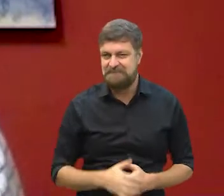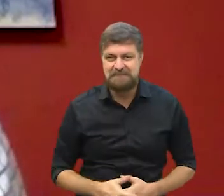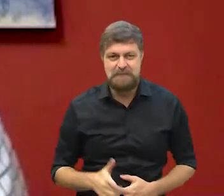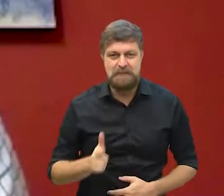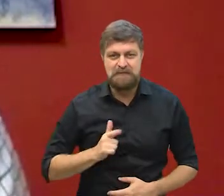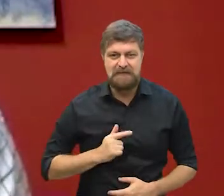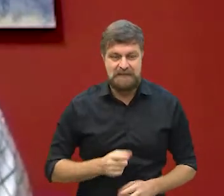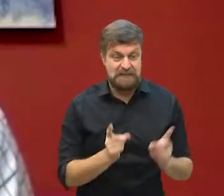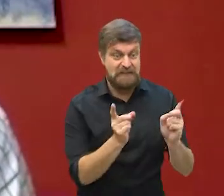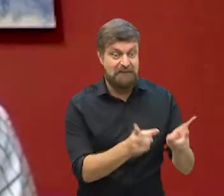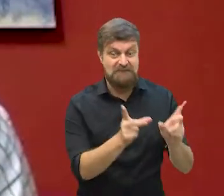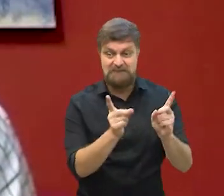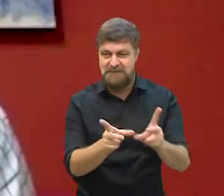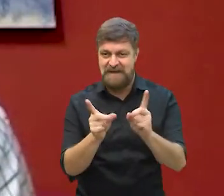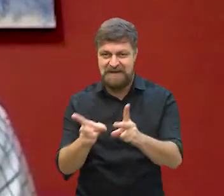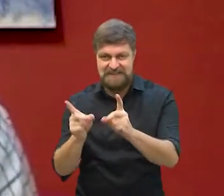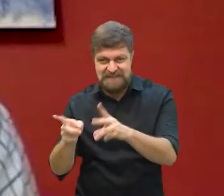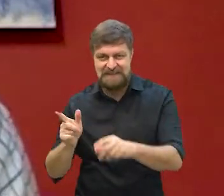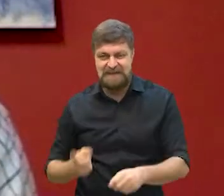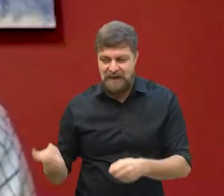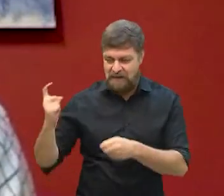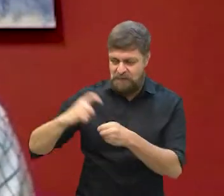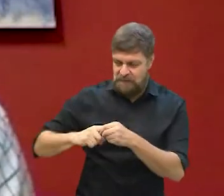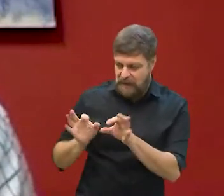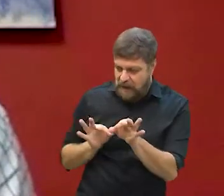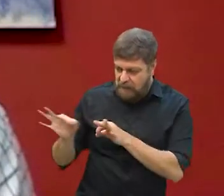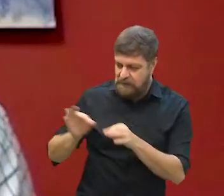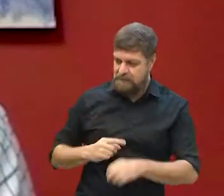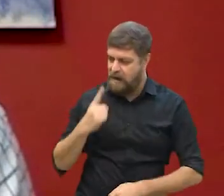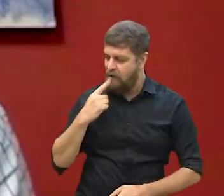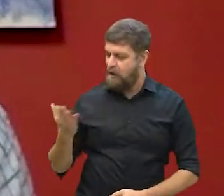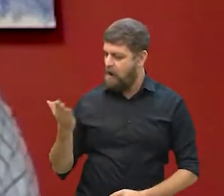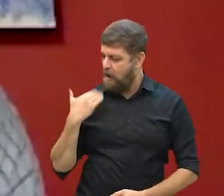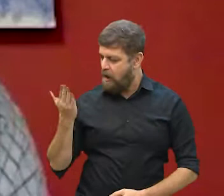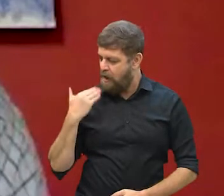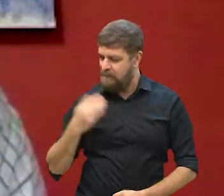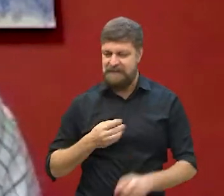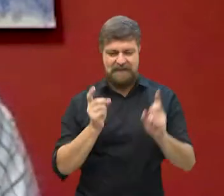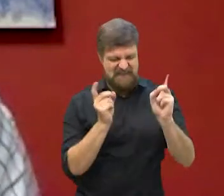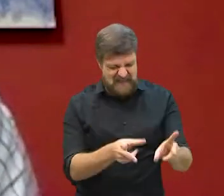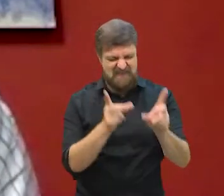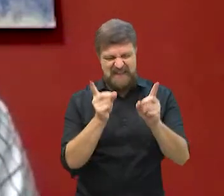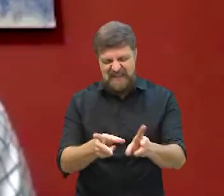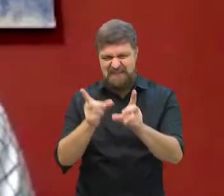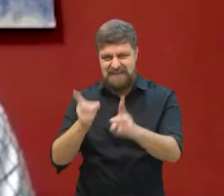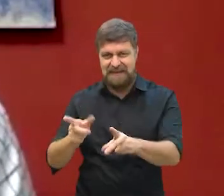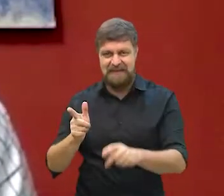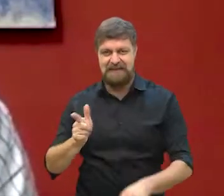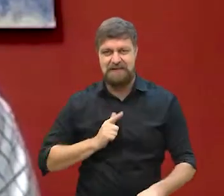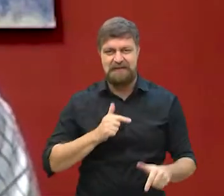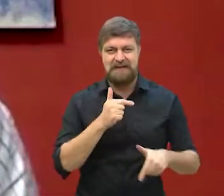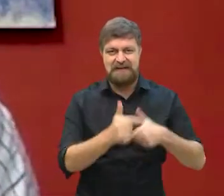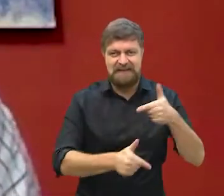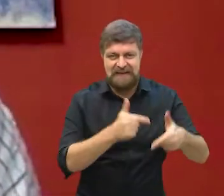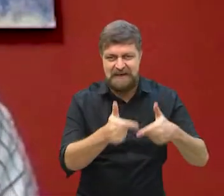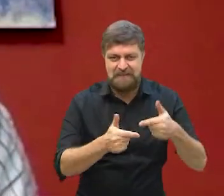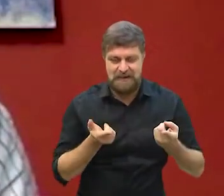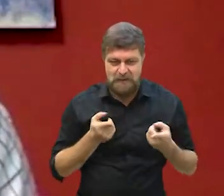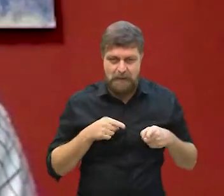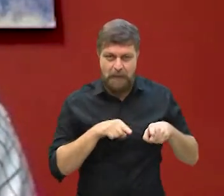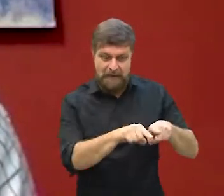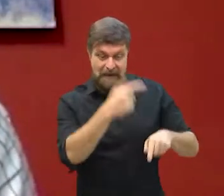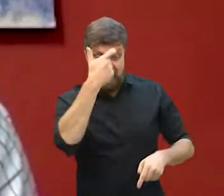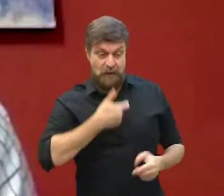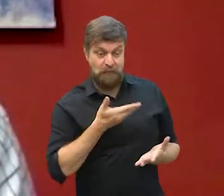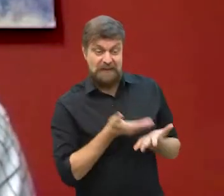E aí a gente saía para vender e voltava e fazia mais um pouco, saía para vender. E também tinha um trabalho que eu precisava paralelamente até para eu